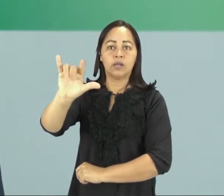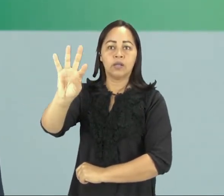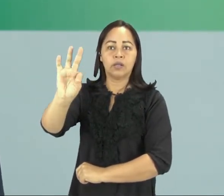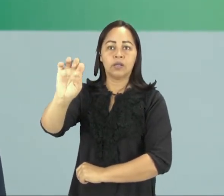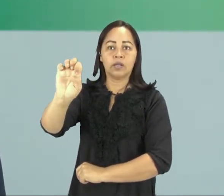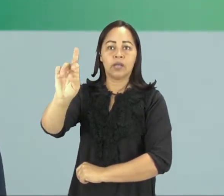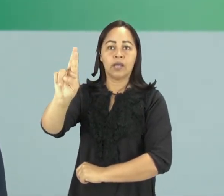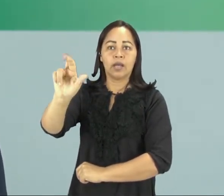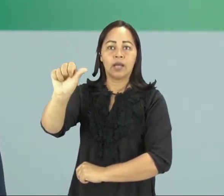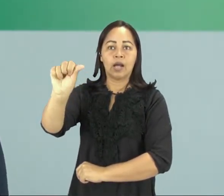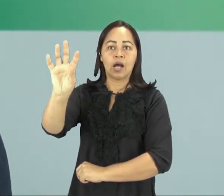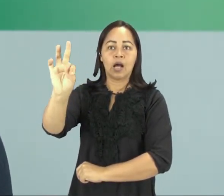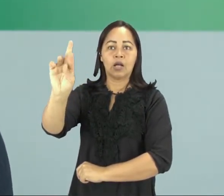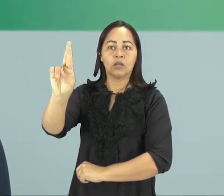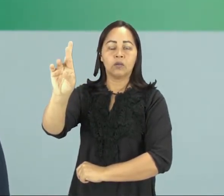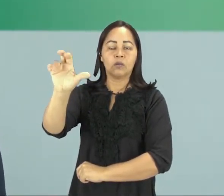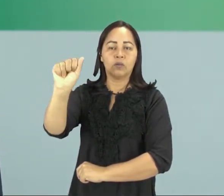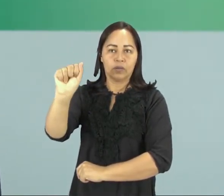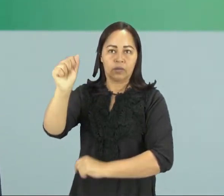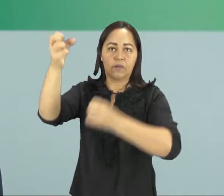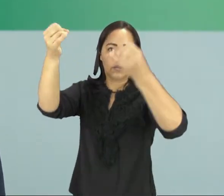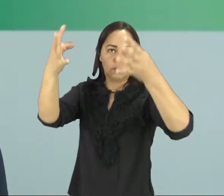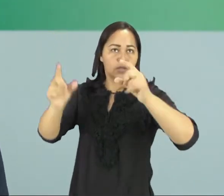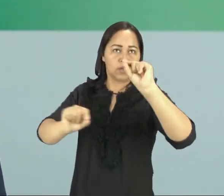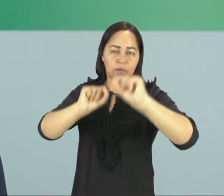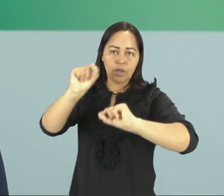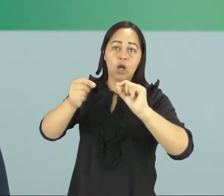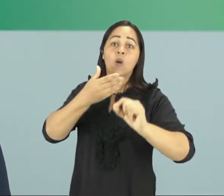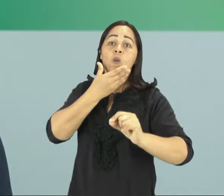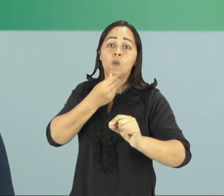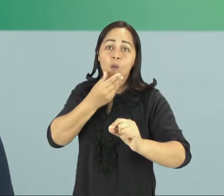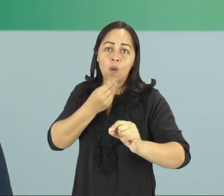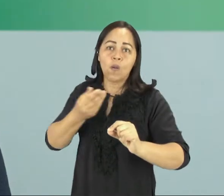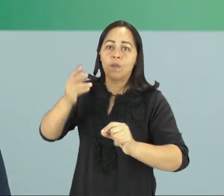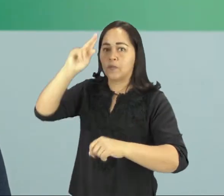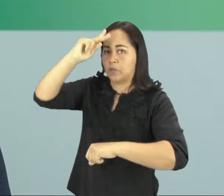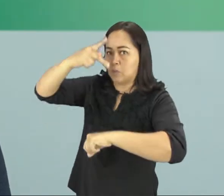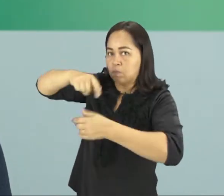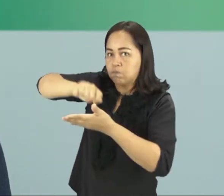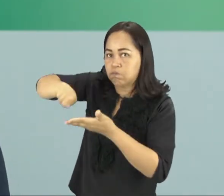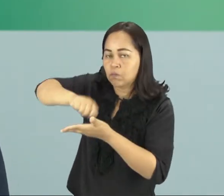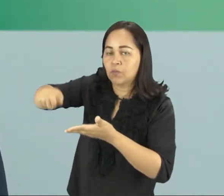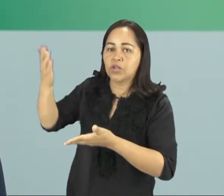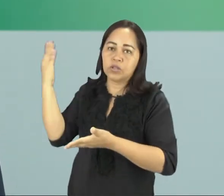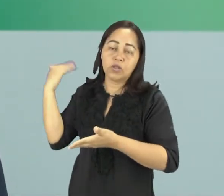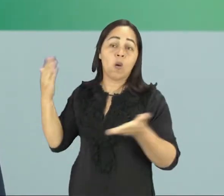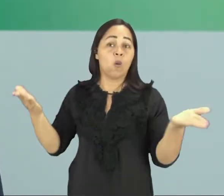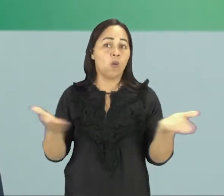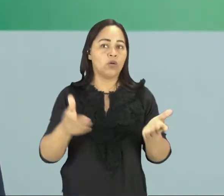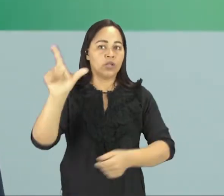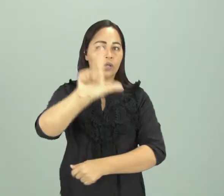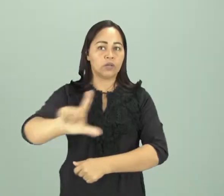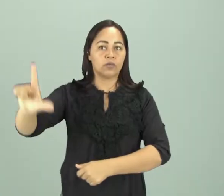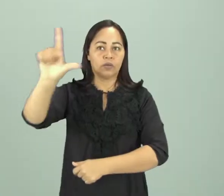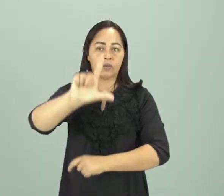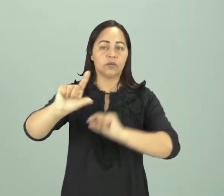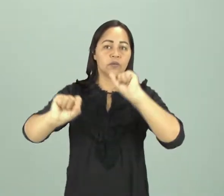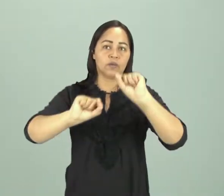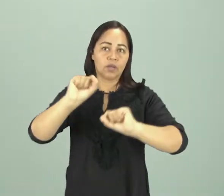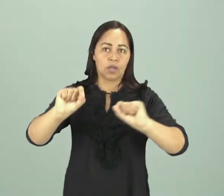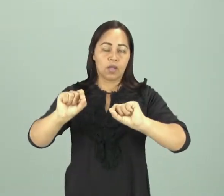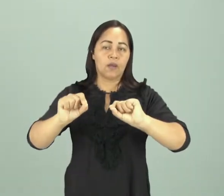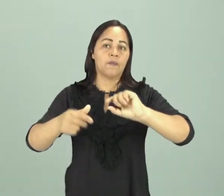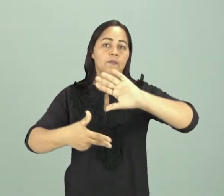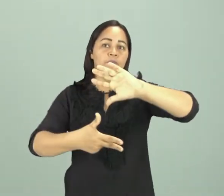obras e toda a história de Federico García Lorca. Hoje nós vamos falar um pouco sobre literatura hispano-americana,